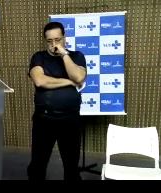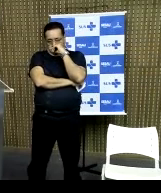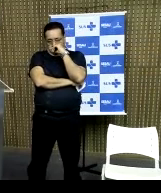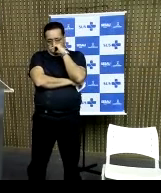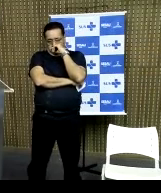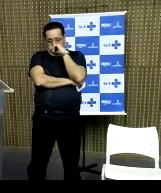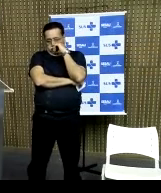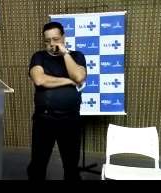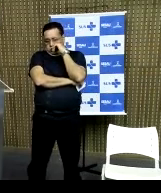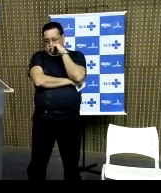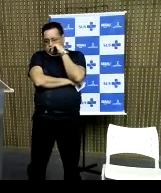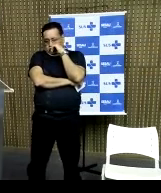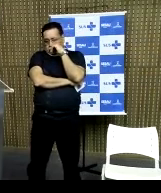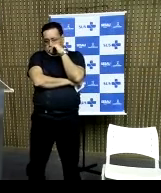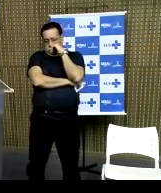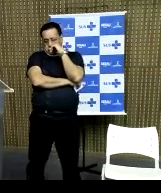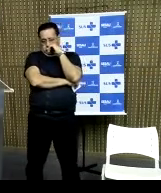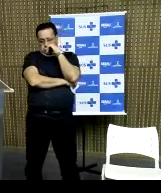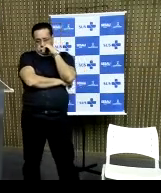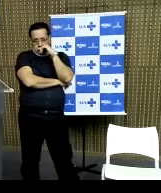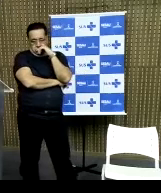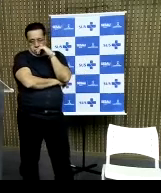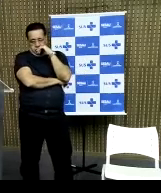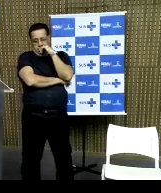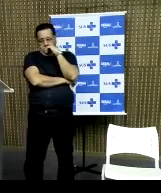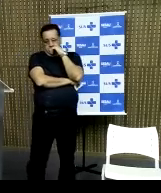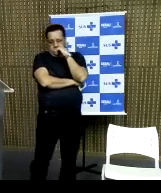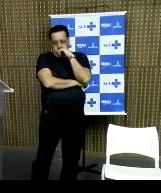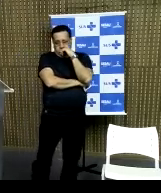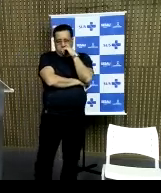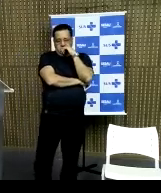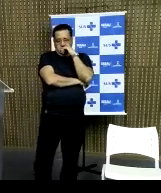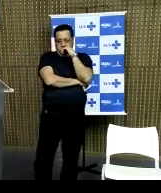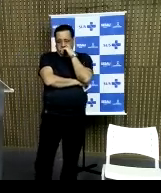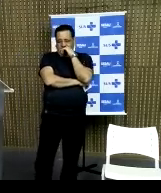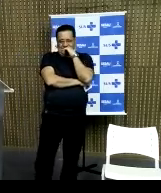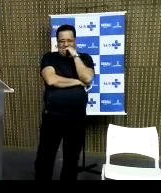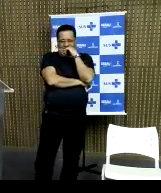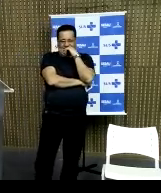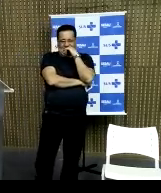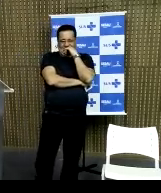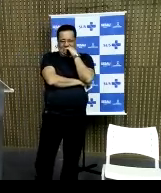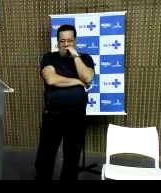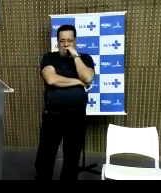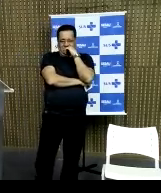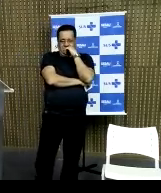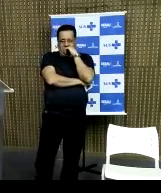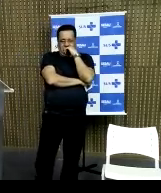haja no momento da consulta de puericultura, já